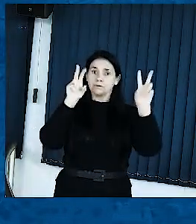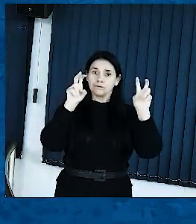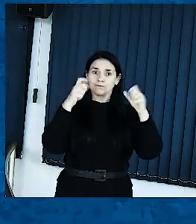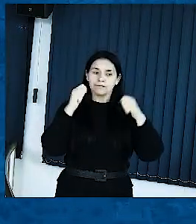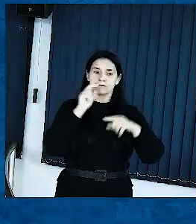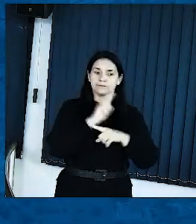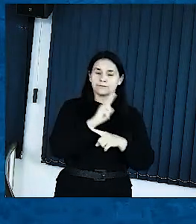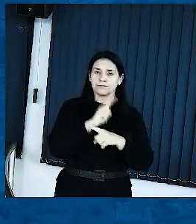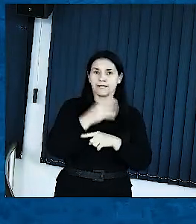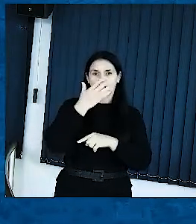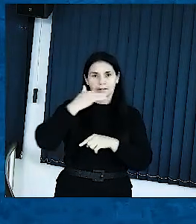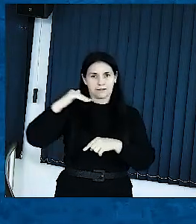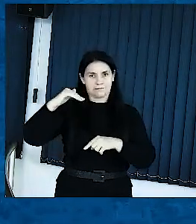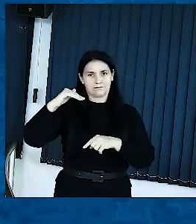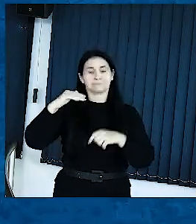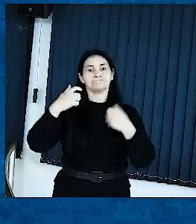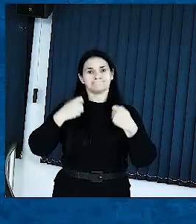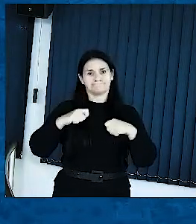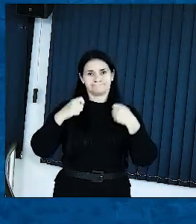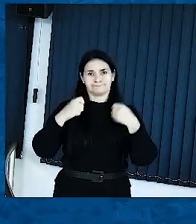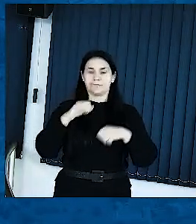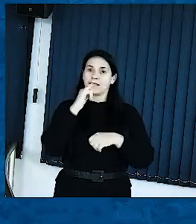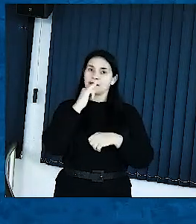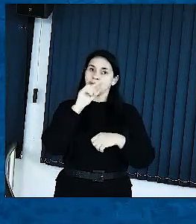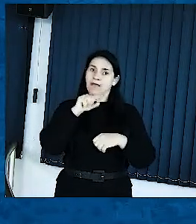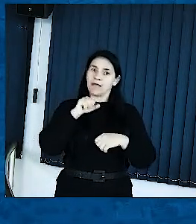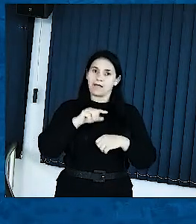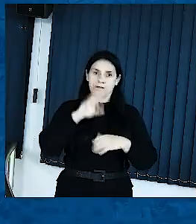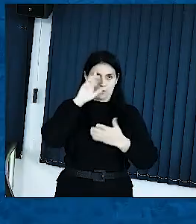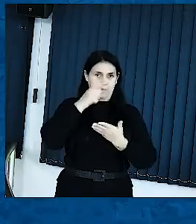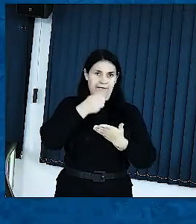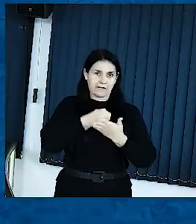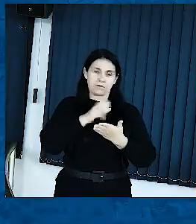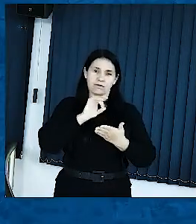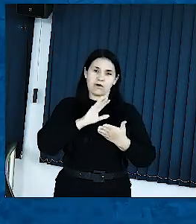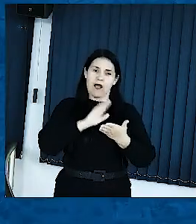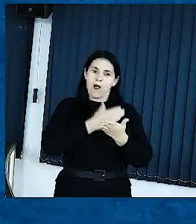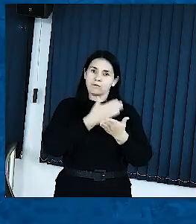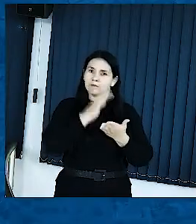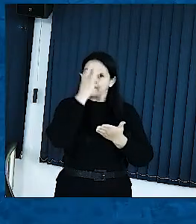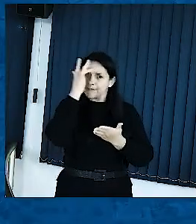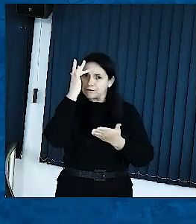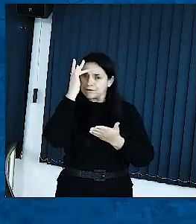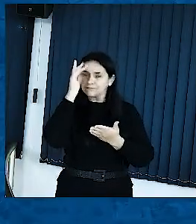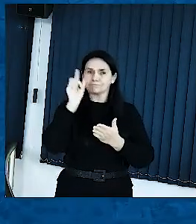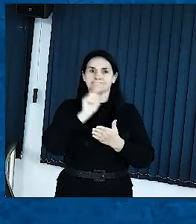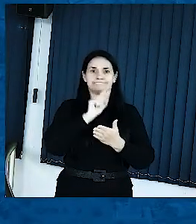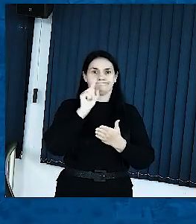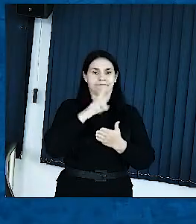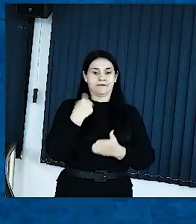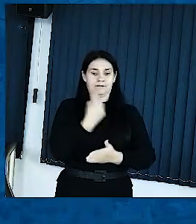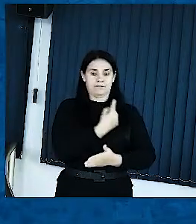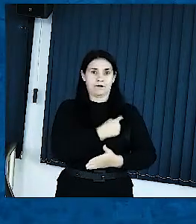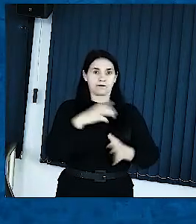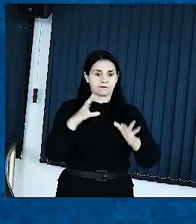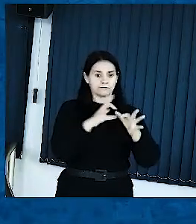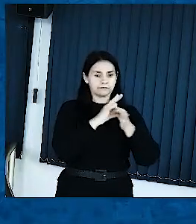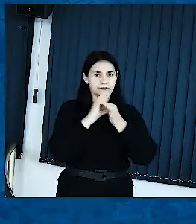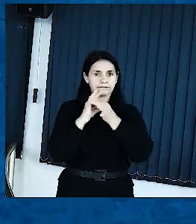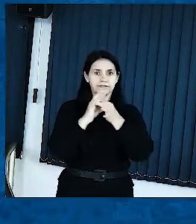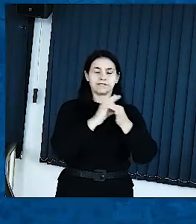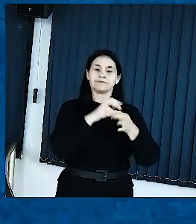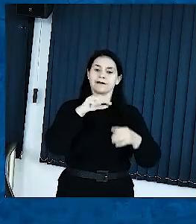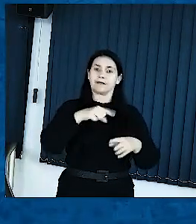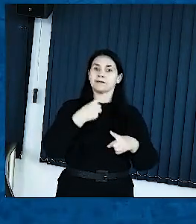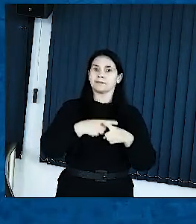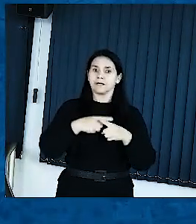que nós temos que ter com essas crianças. Porque isso aí não é obrigação só de um ou de outro. Se a gente está aqui unido,